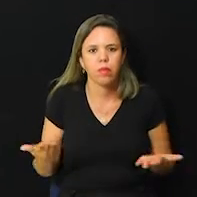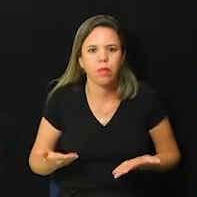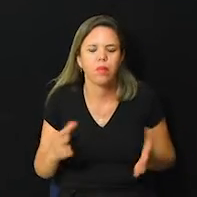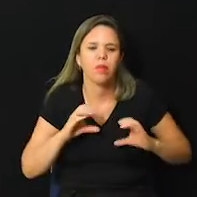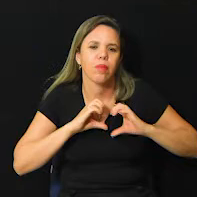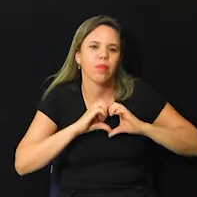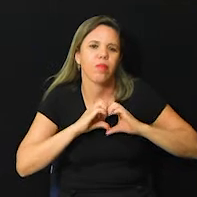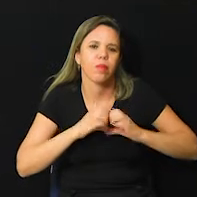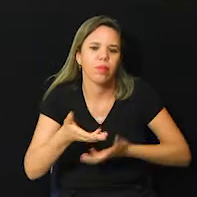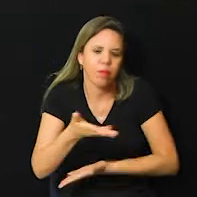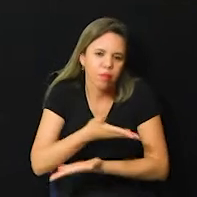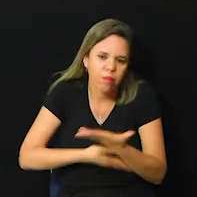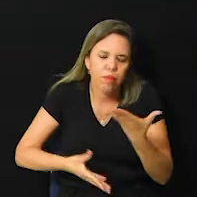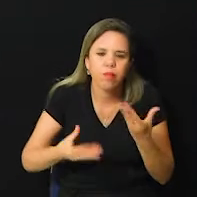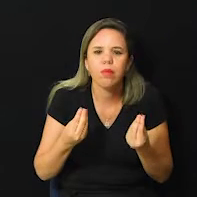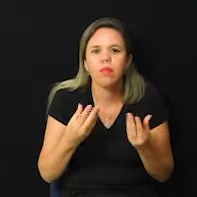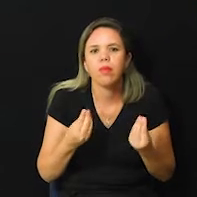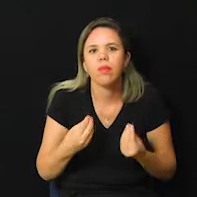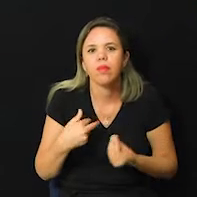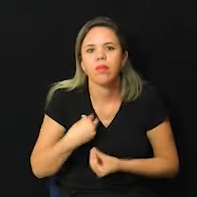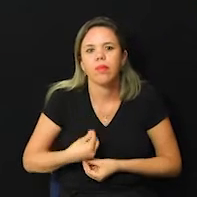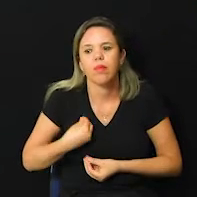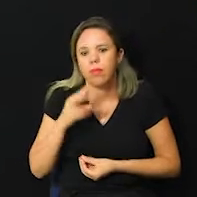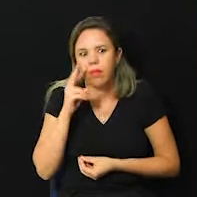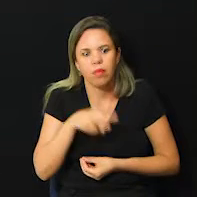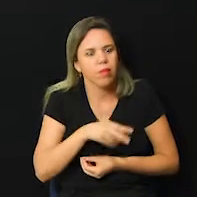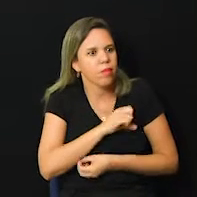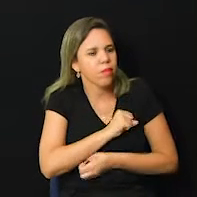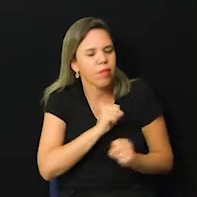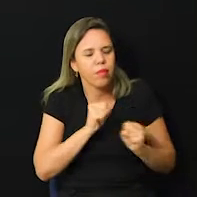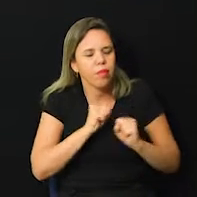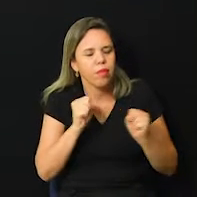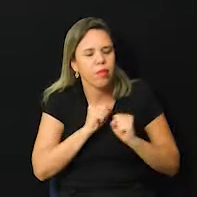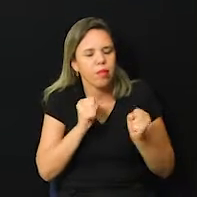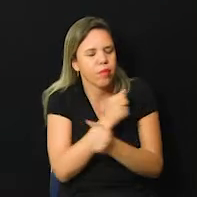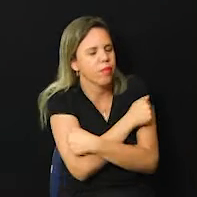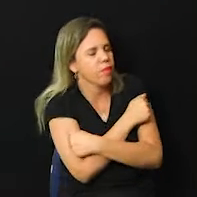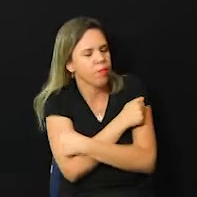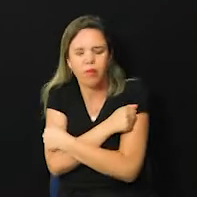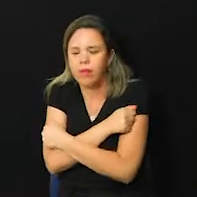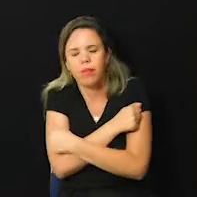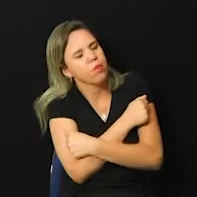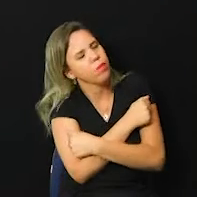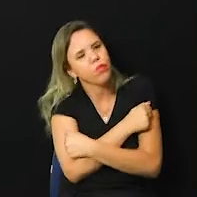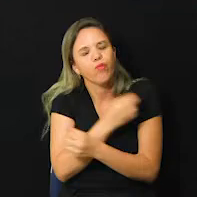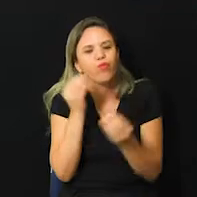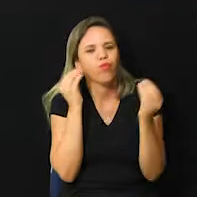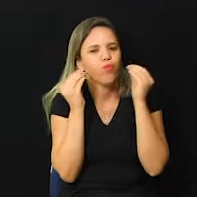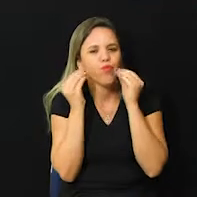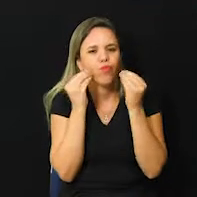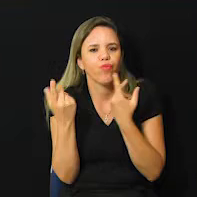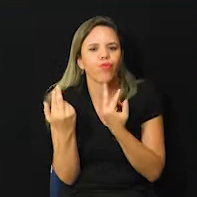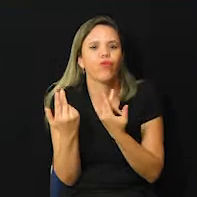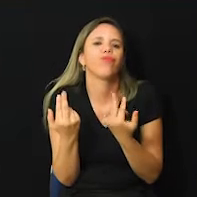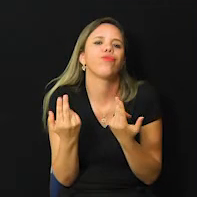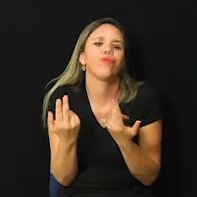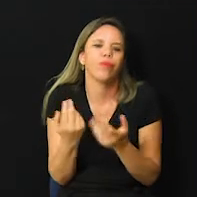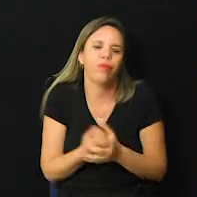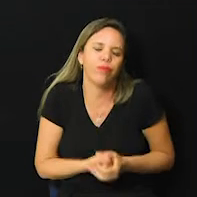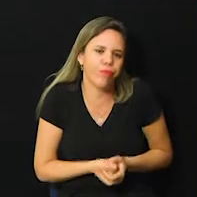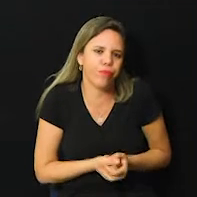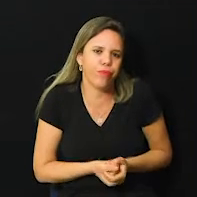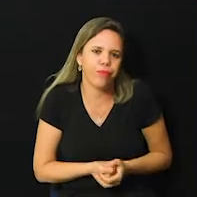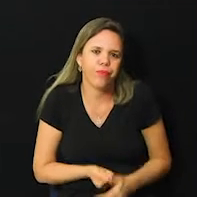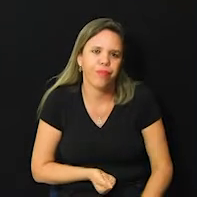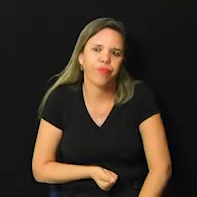hoje a gente se ama muito muito muito eu não posso ver essa criança aqui abraço beijo ele a mesma coisa